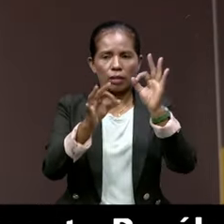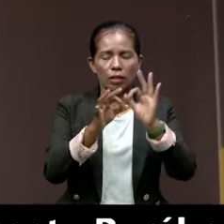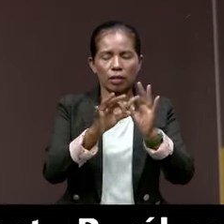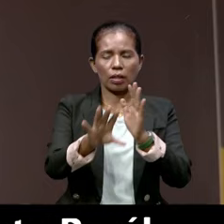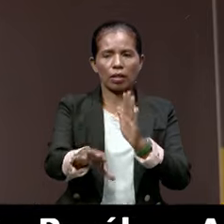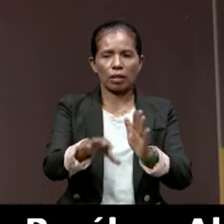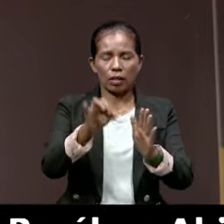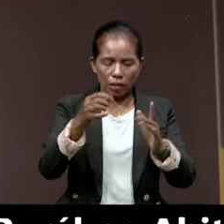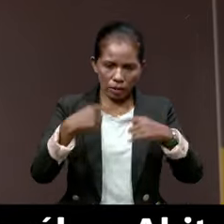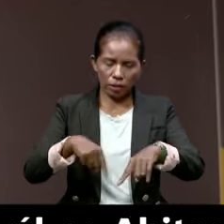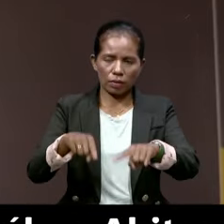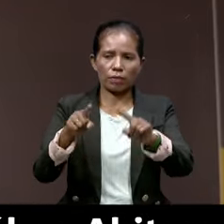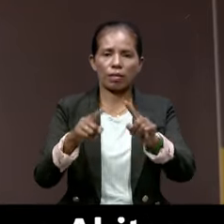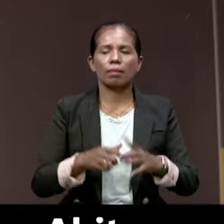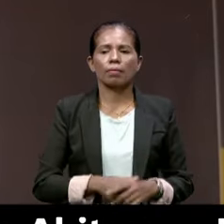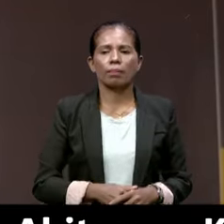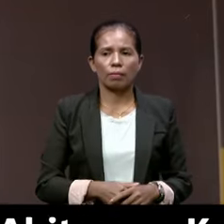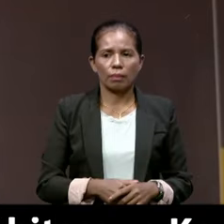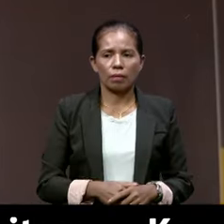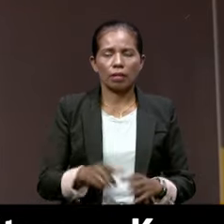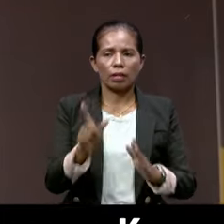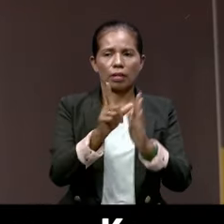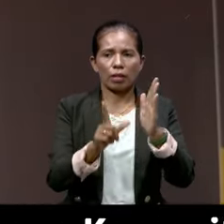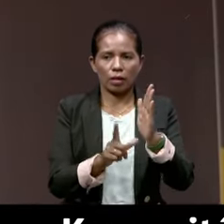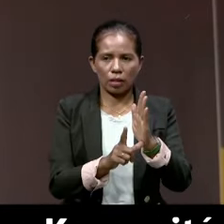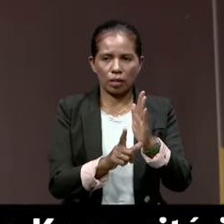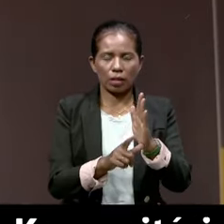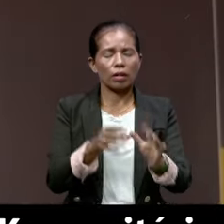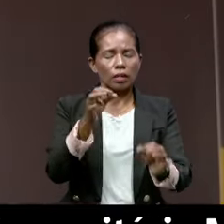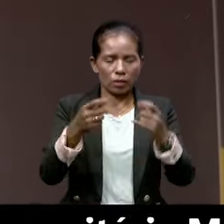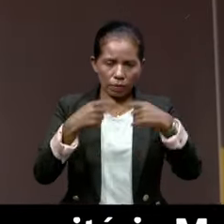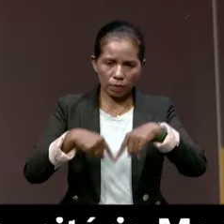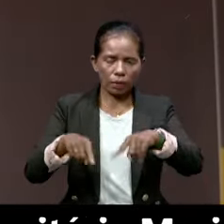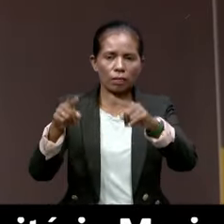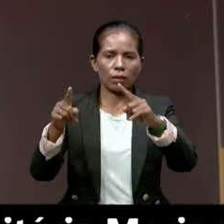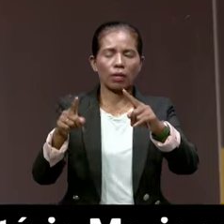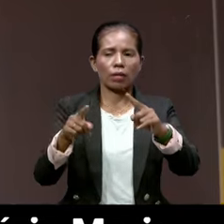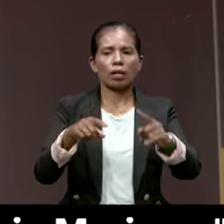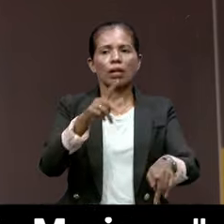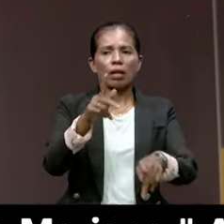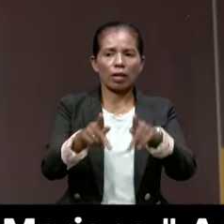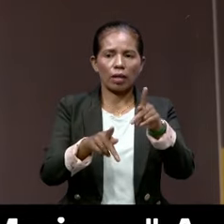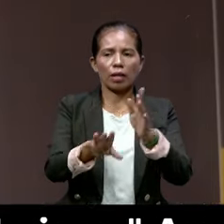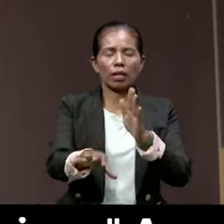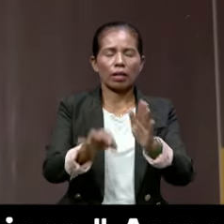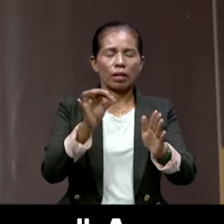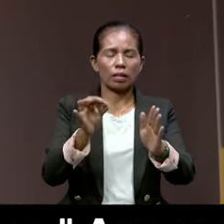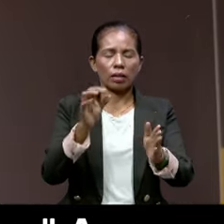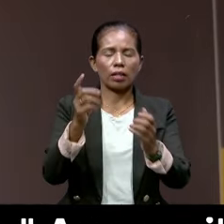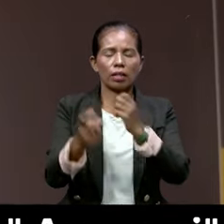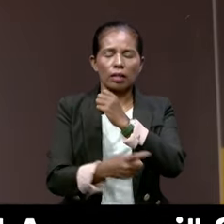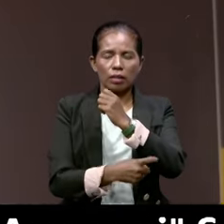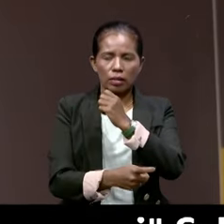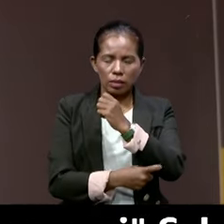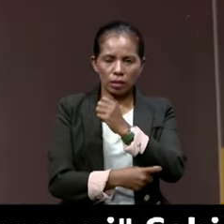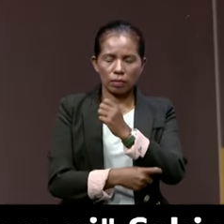ne tem que pilar. Ne lei inter. Quando ba maka, ema ni hetan pena de morte, e tine nara